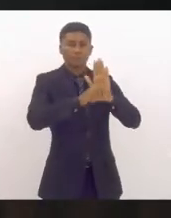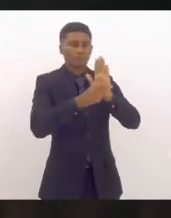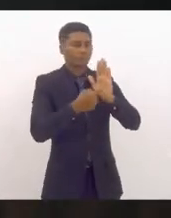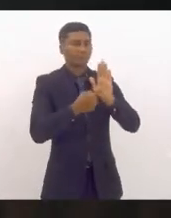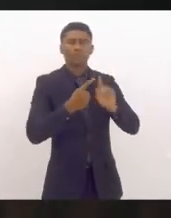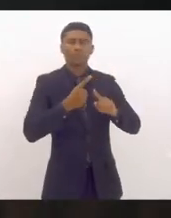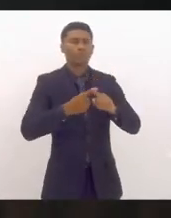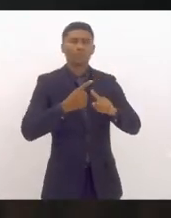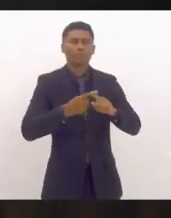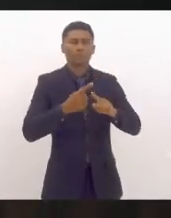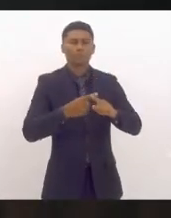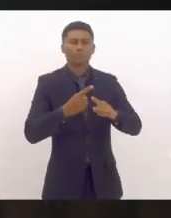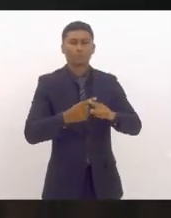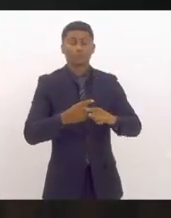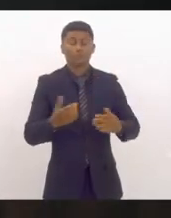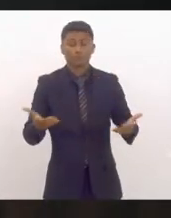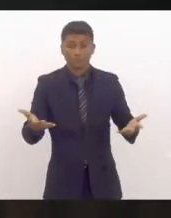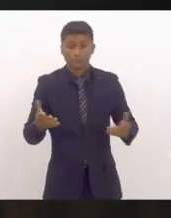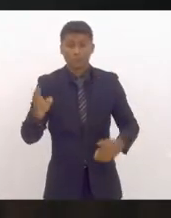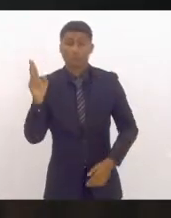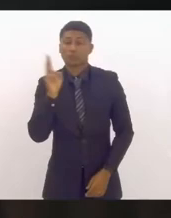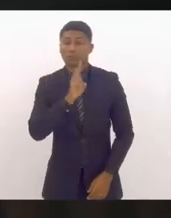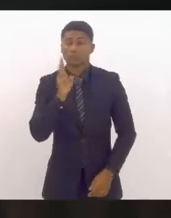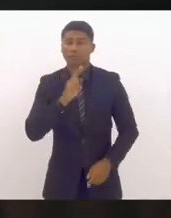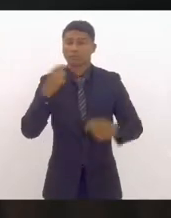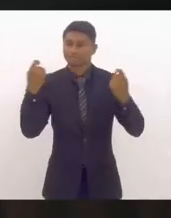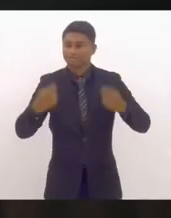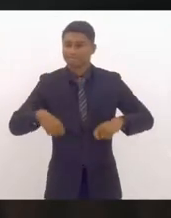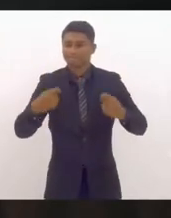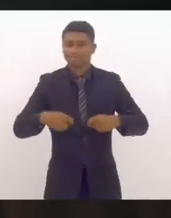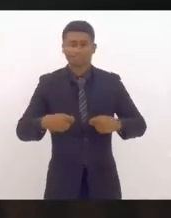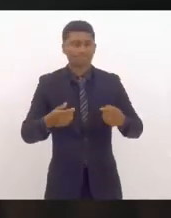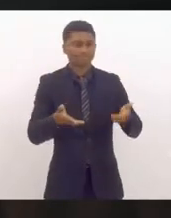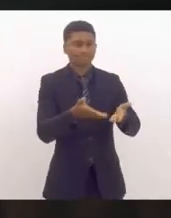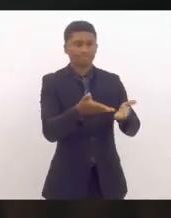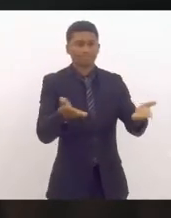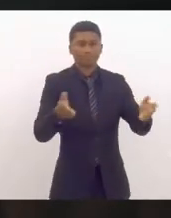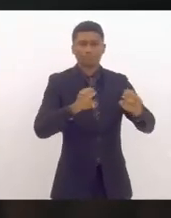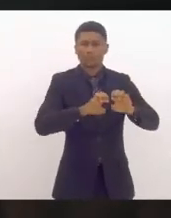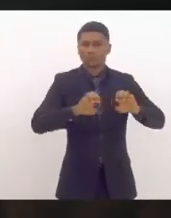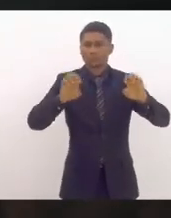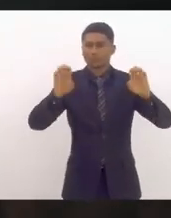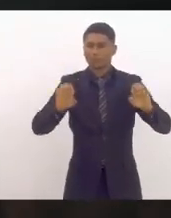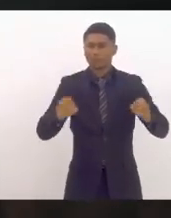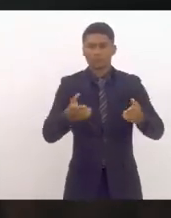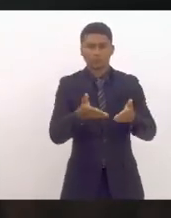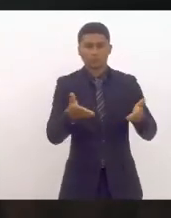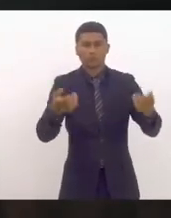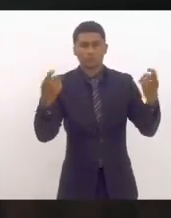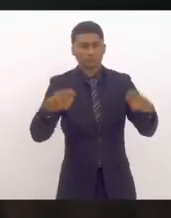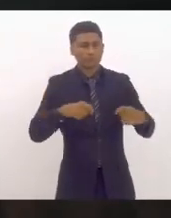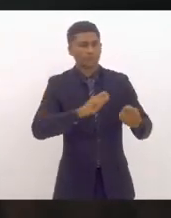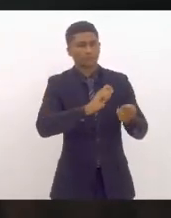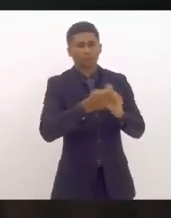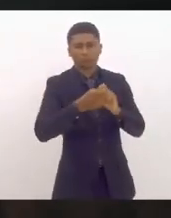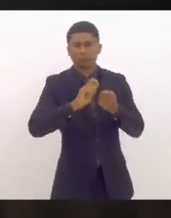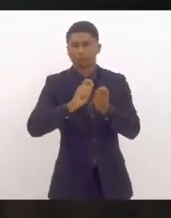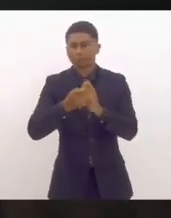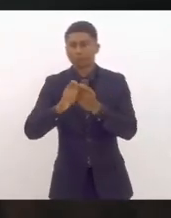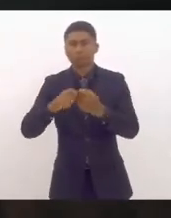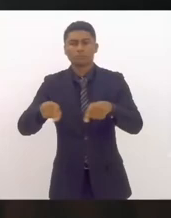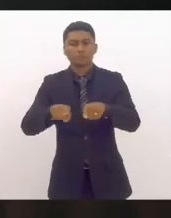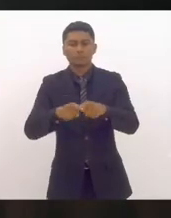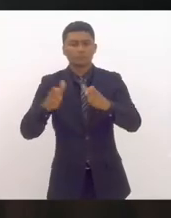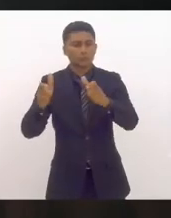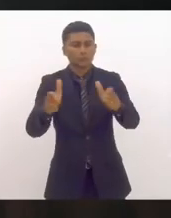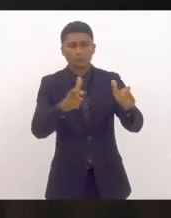uma necessidade urgente em garantir a adequação das estruturas físicas e destinação de locais